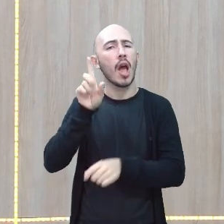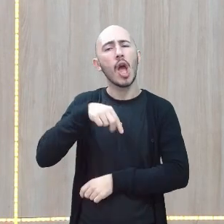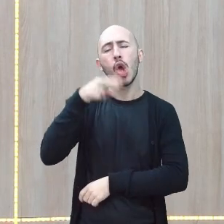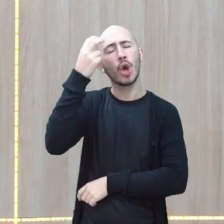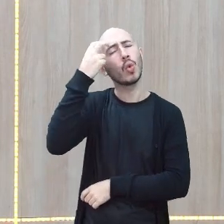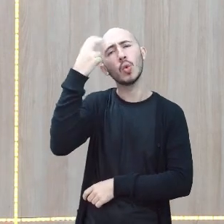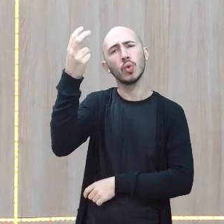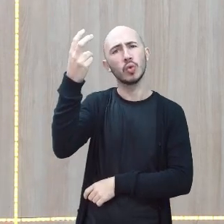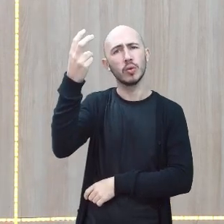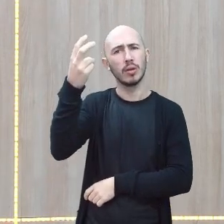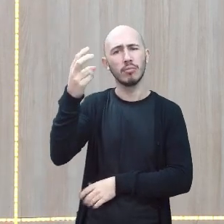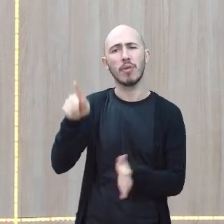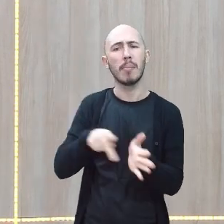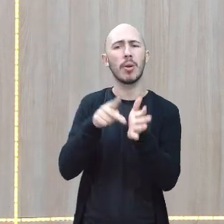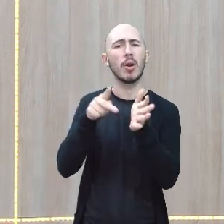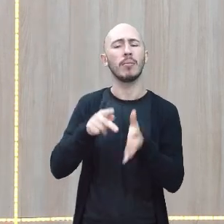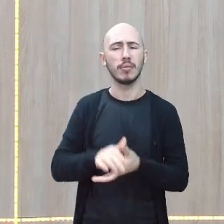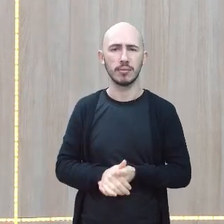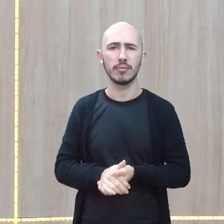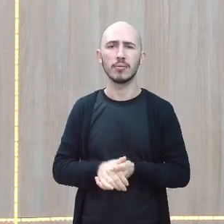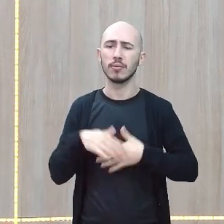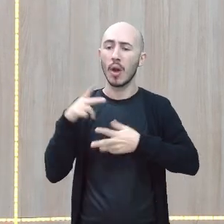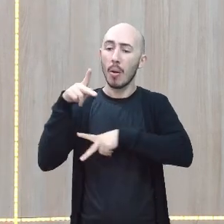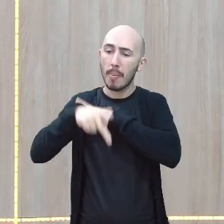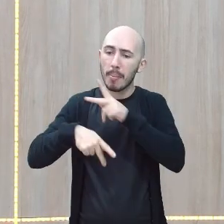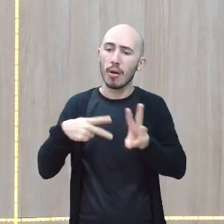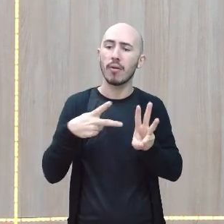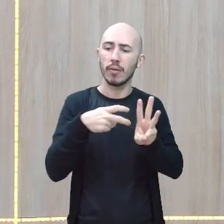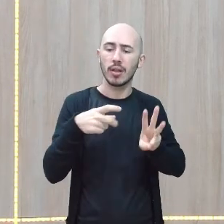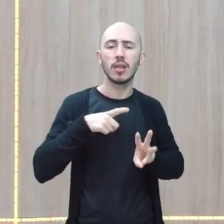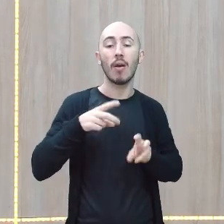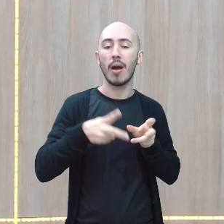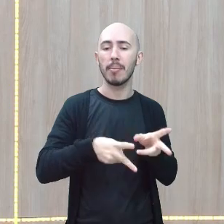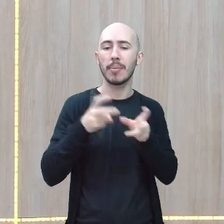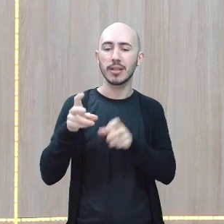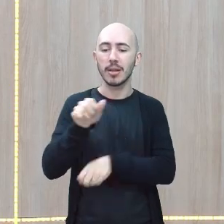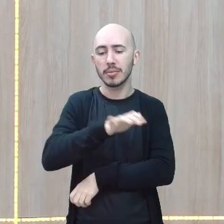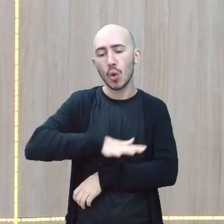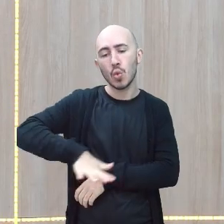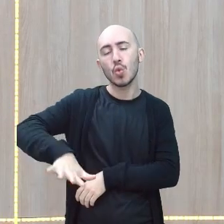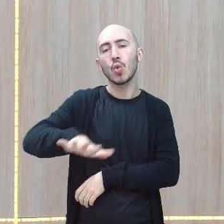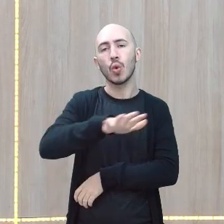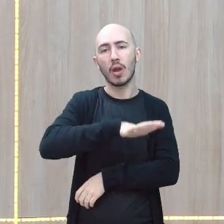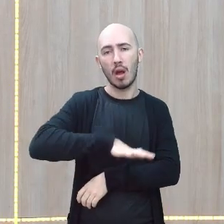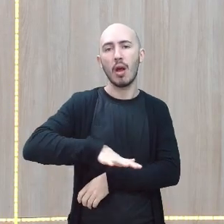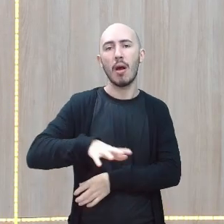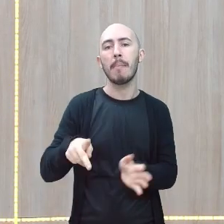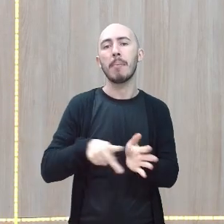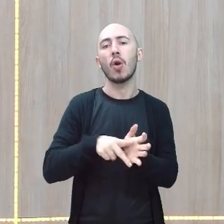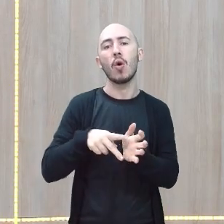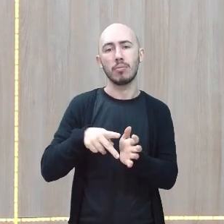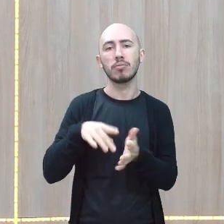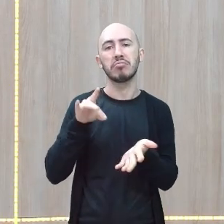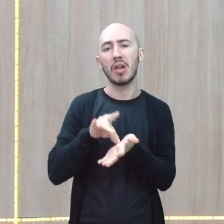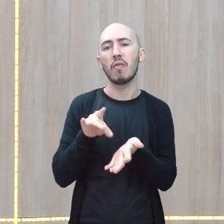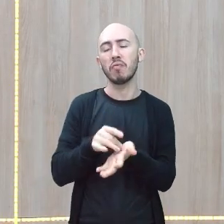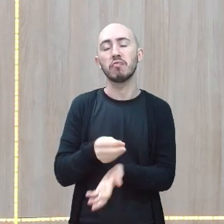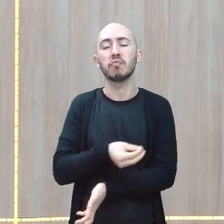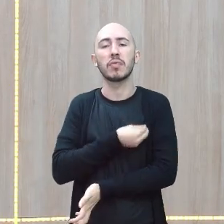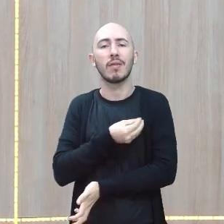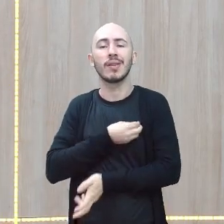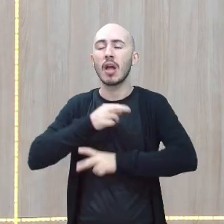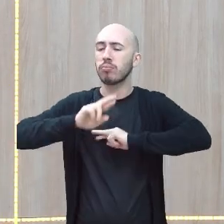né? Os povos indígenas, eles têm uma percepção de território, né, uma percepção da realidade